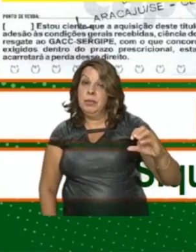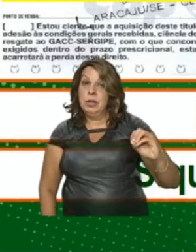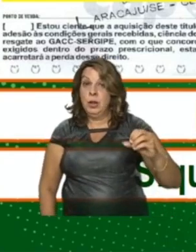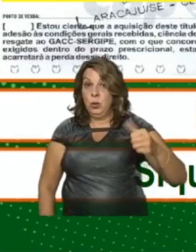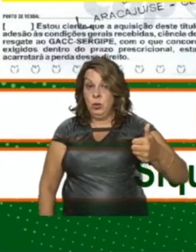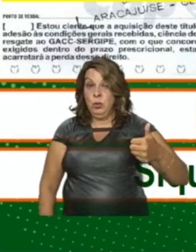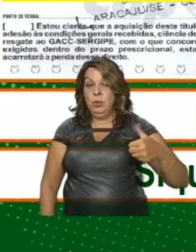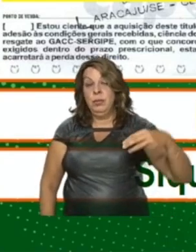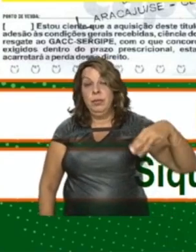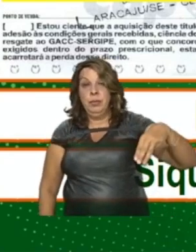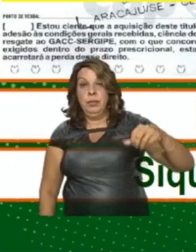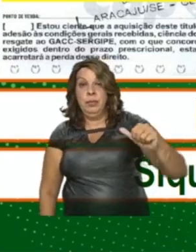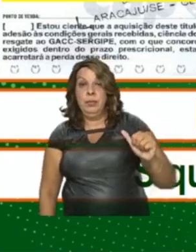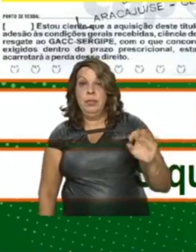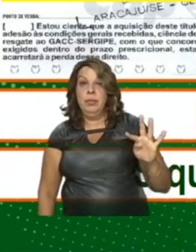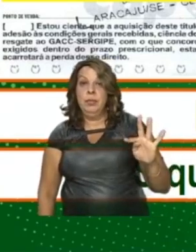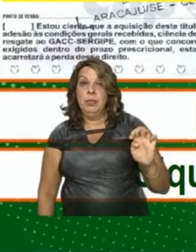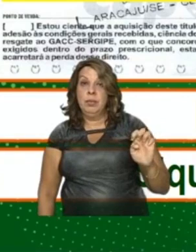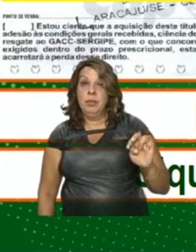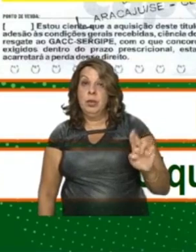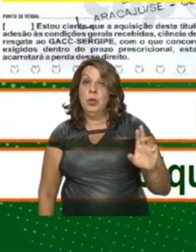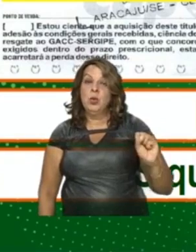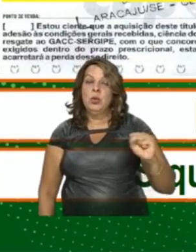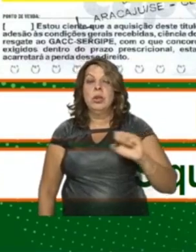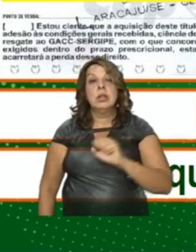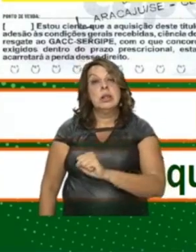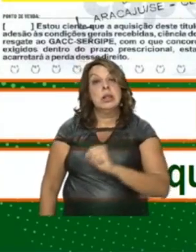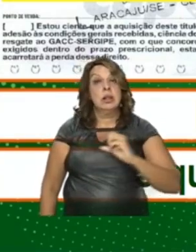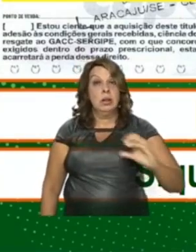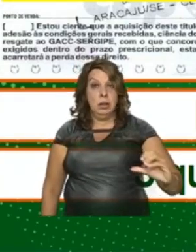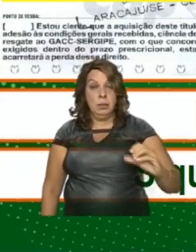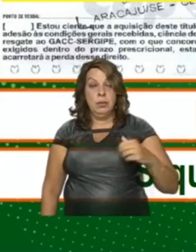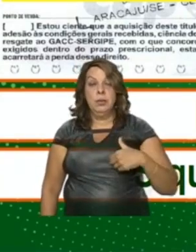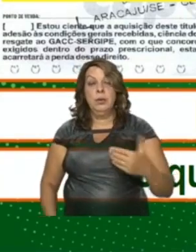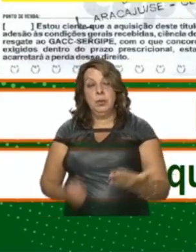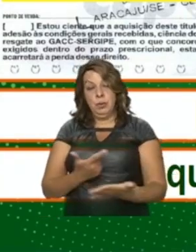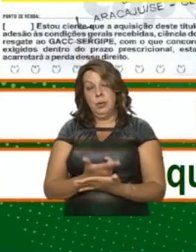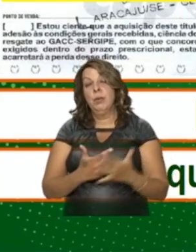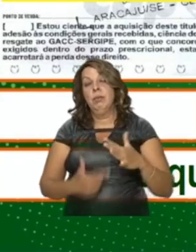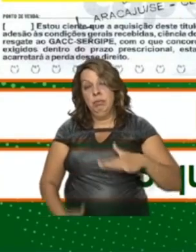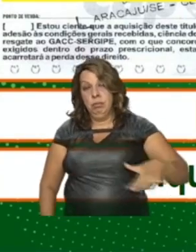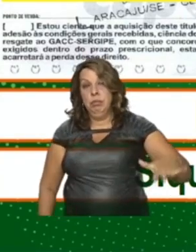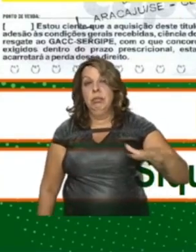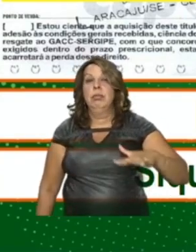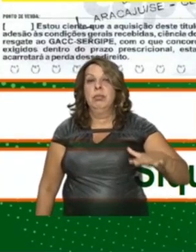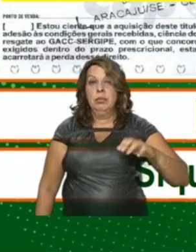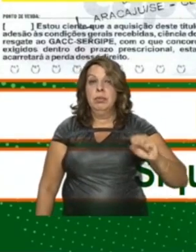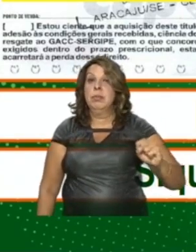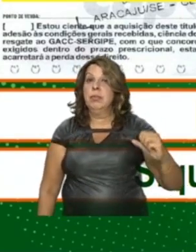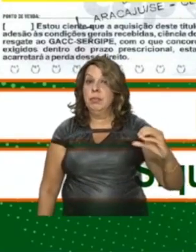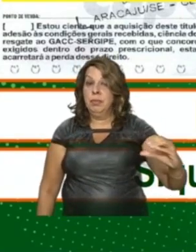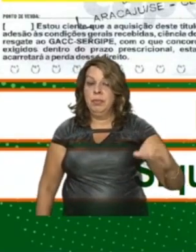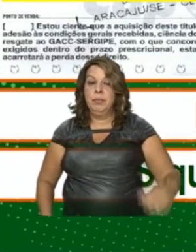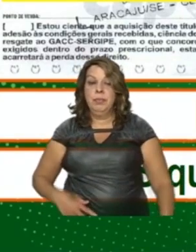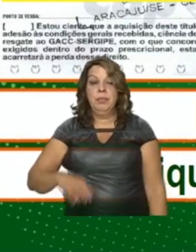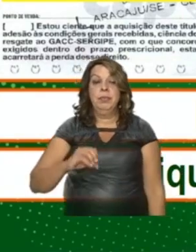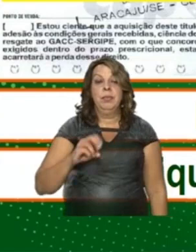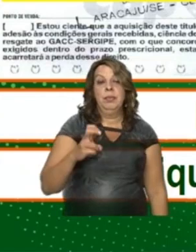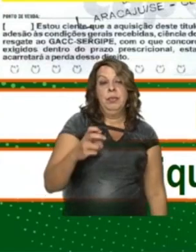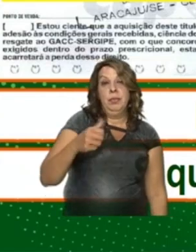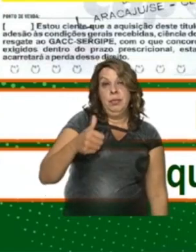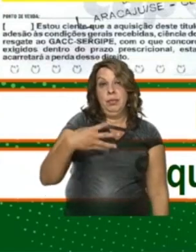003701, Matheus de Rezende Souza, do Siqueira Campos, adquiriu na Regional Siqueira Campos. E olha aqui o título,